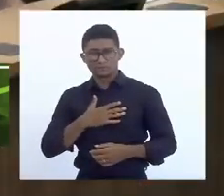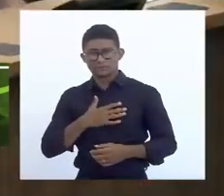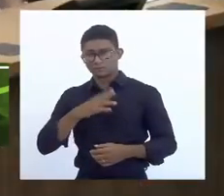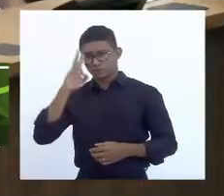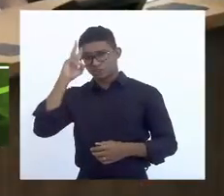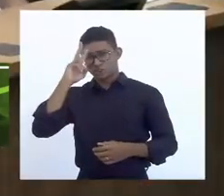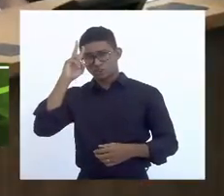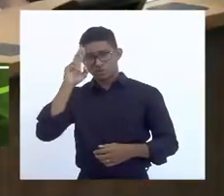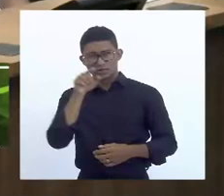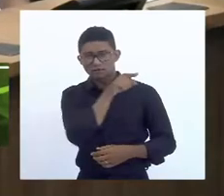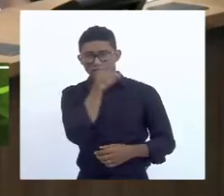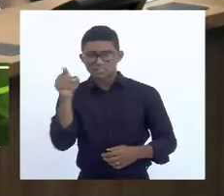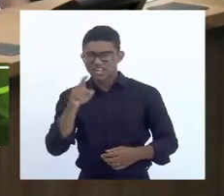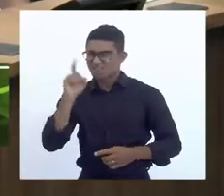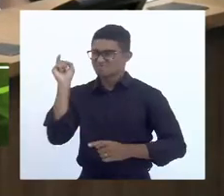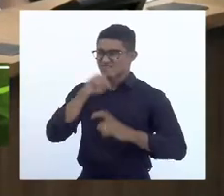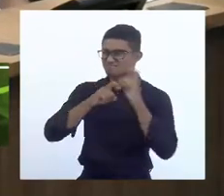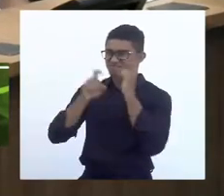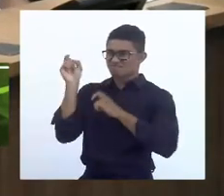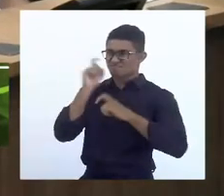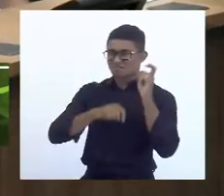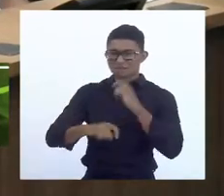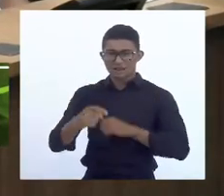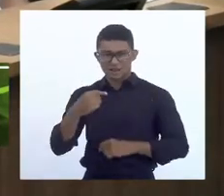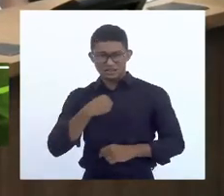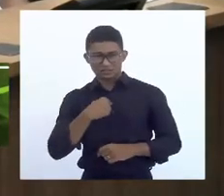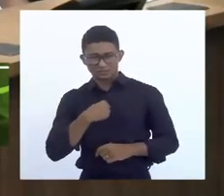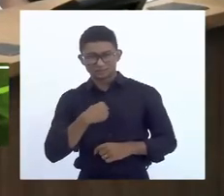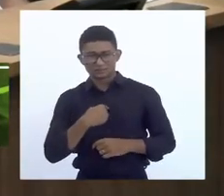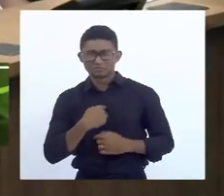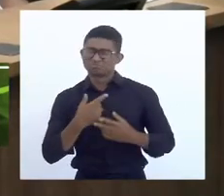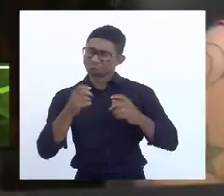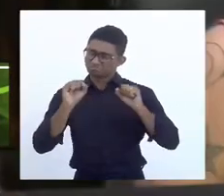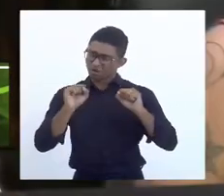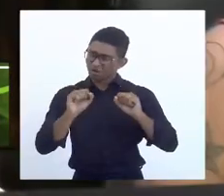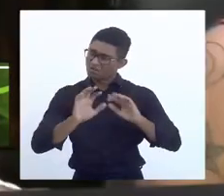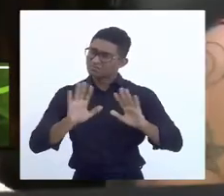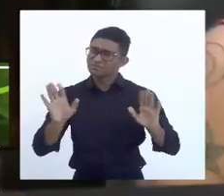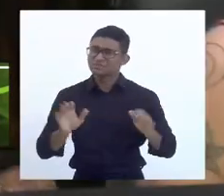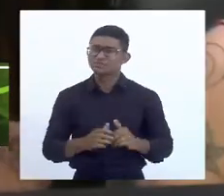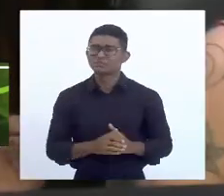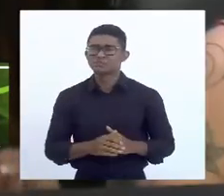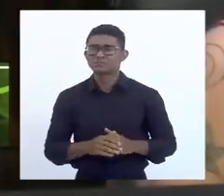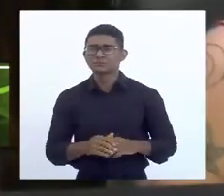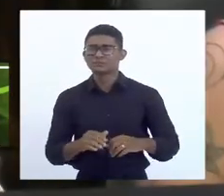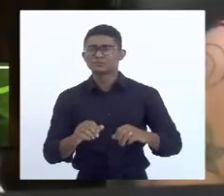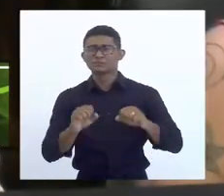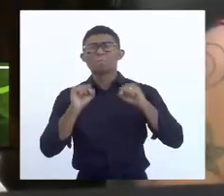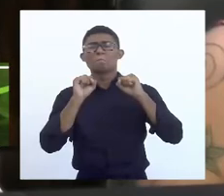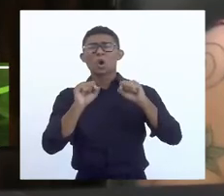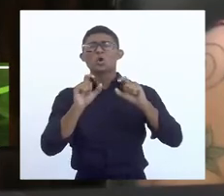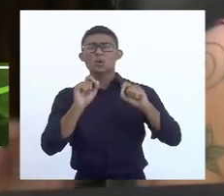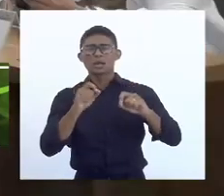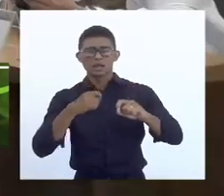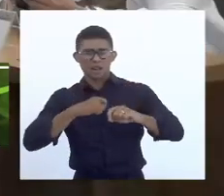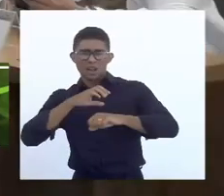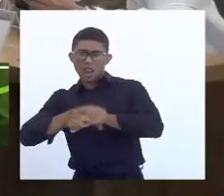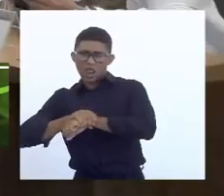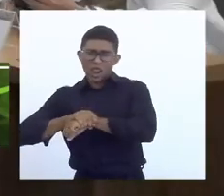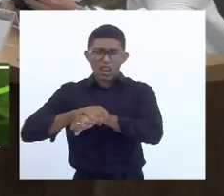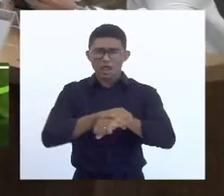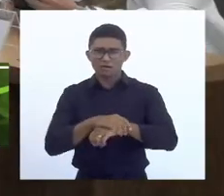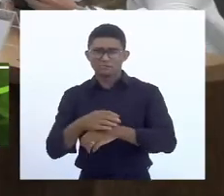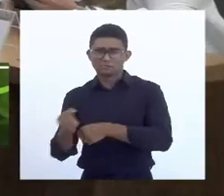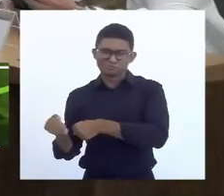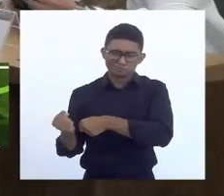mentiras amargas que contar. Você pode me arrastar no pó, mas ainda